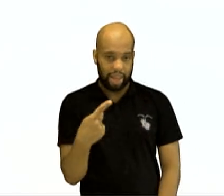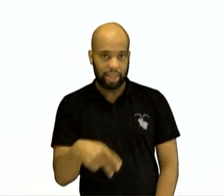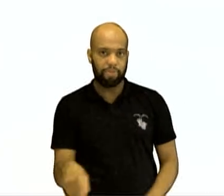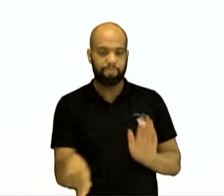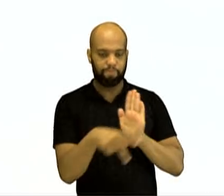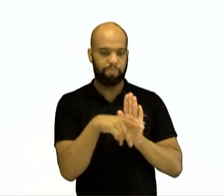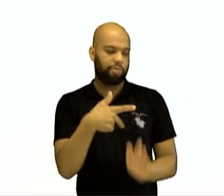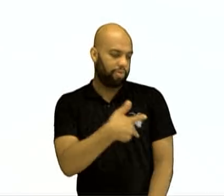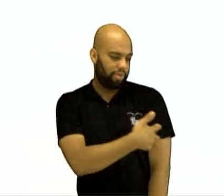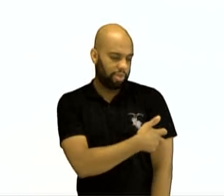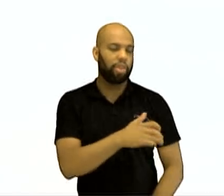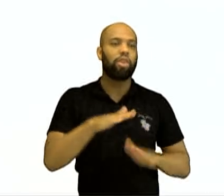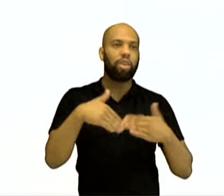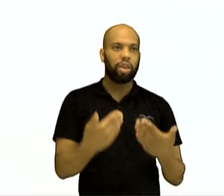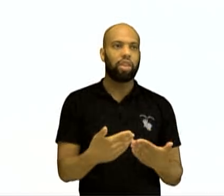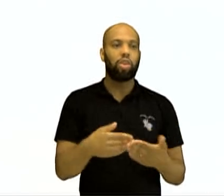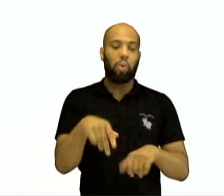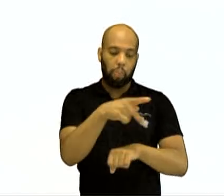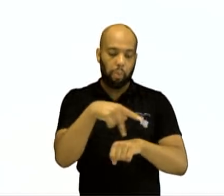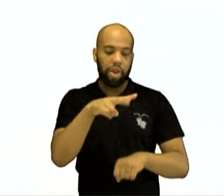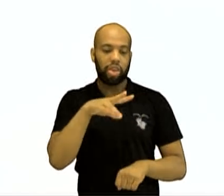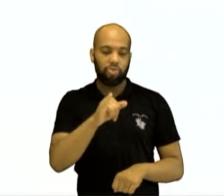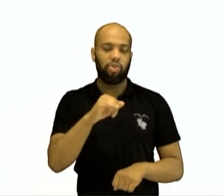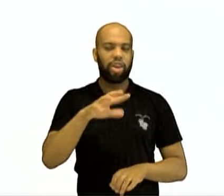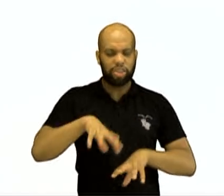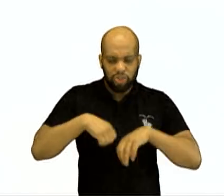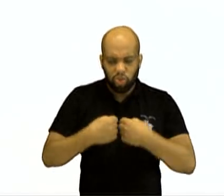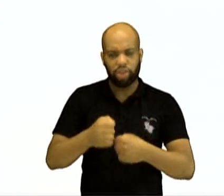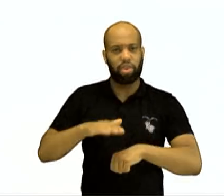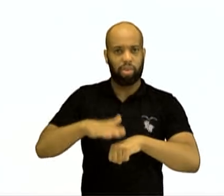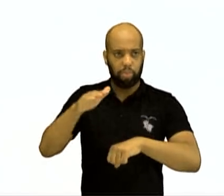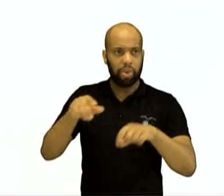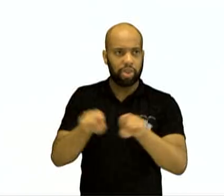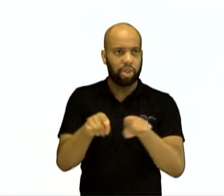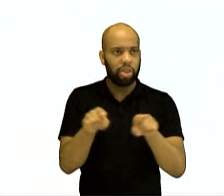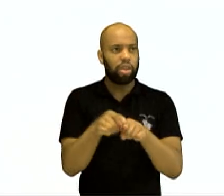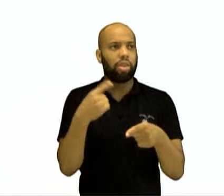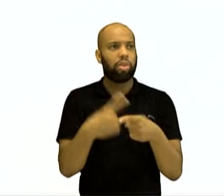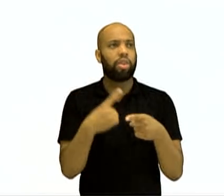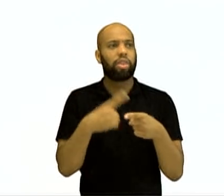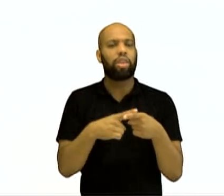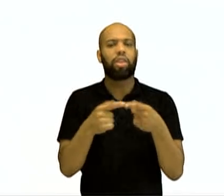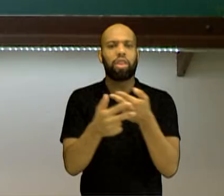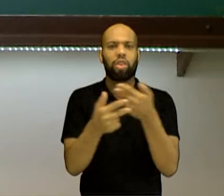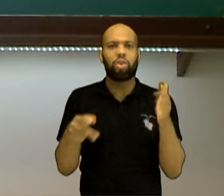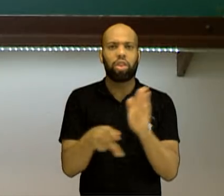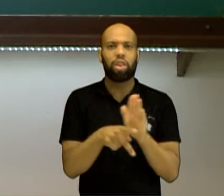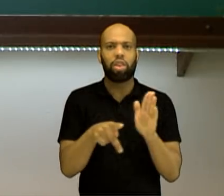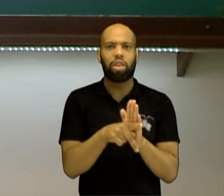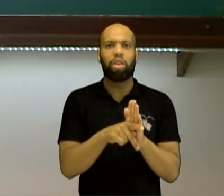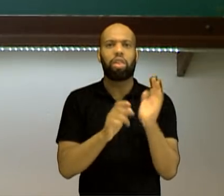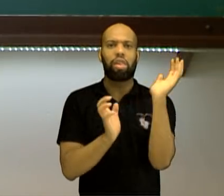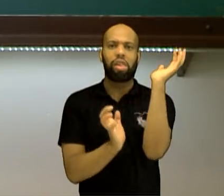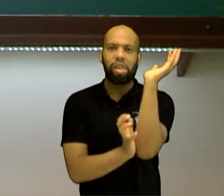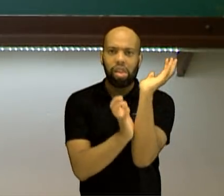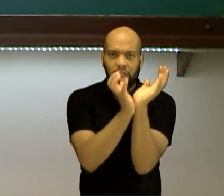aqui, ó. Disse que o país vai intensificar os esforços para que as questões burocráticas, né, para que essas vacinas